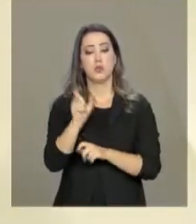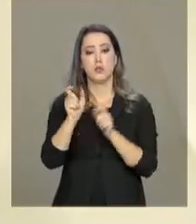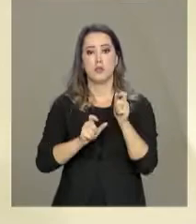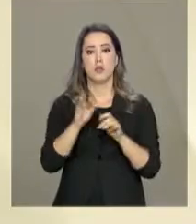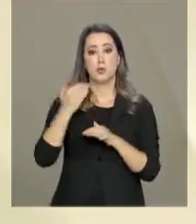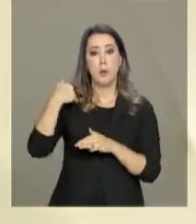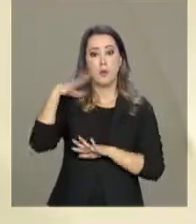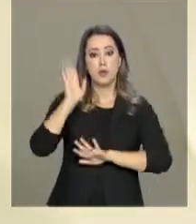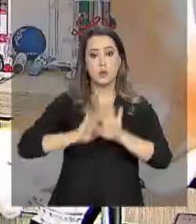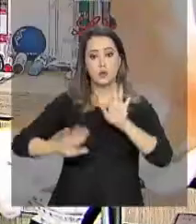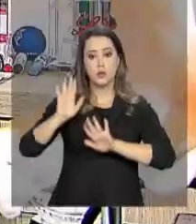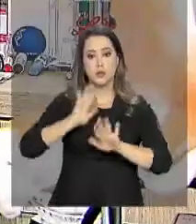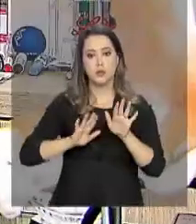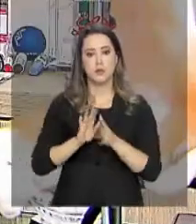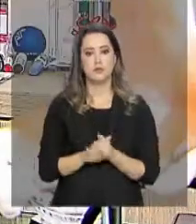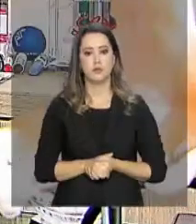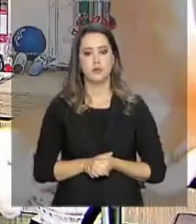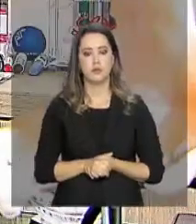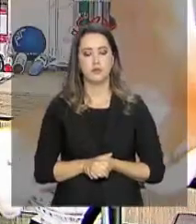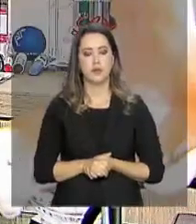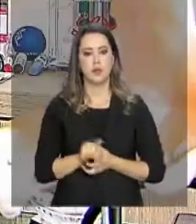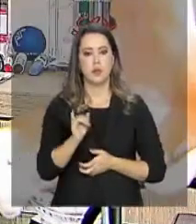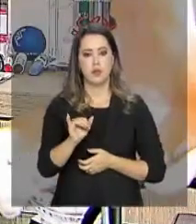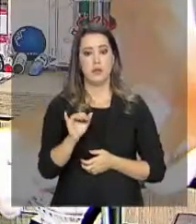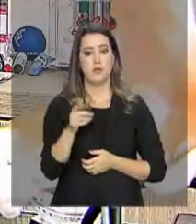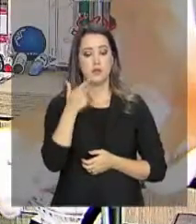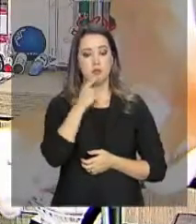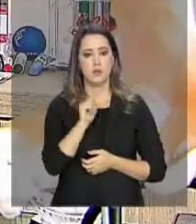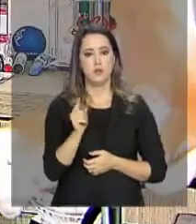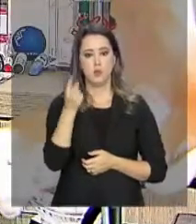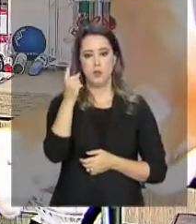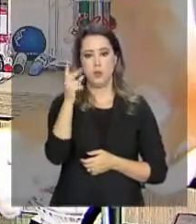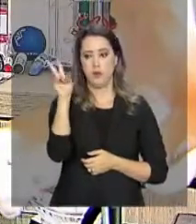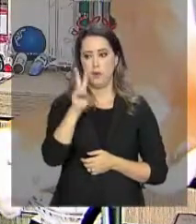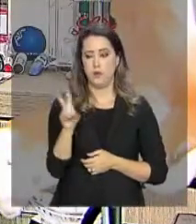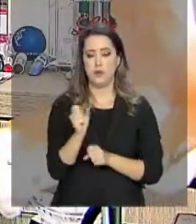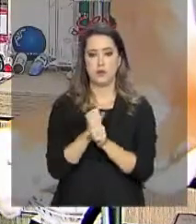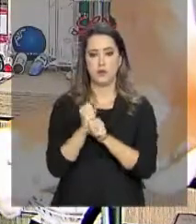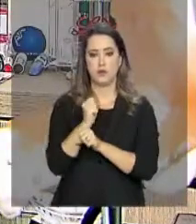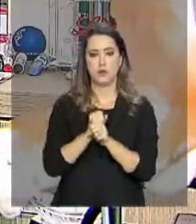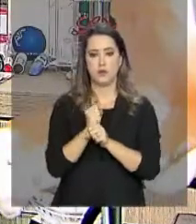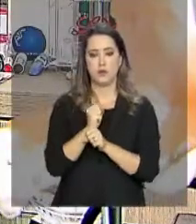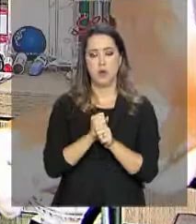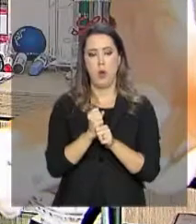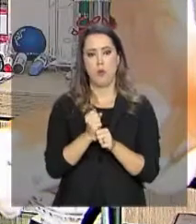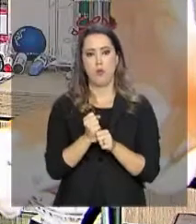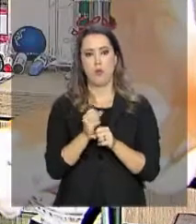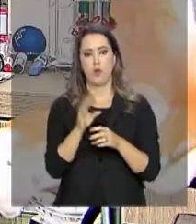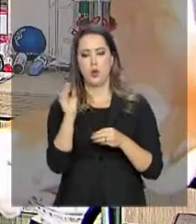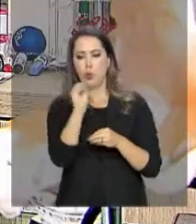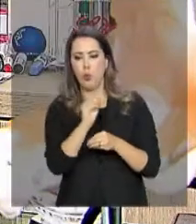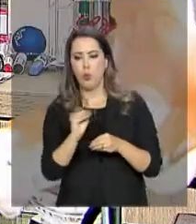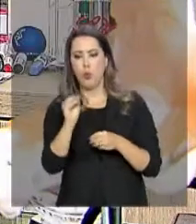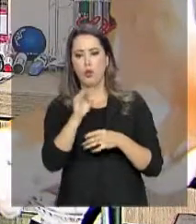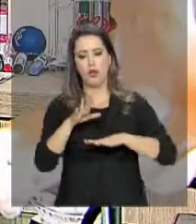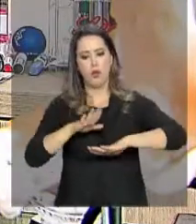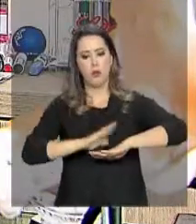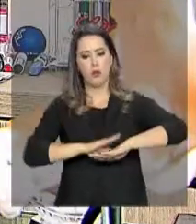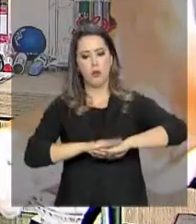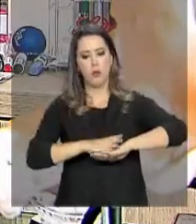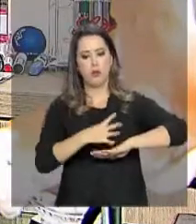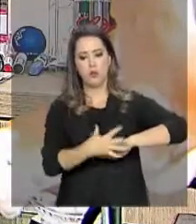tomarem mais cuidado se você consegue uma vez por ano têm os seus pés examinados retirando os